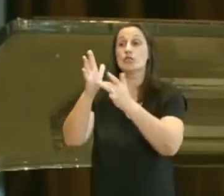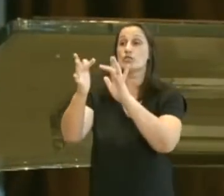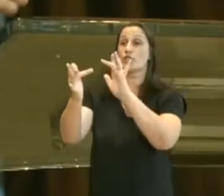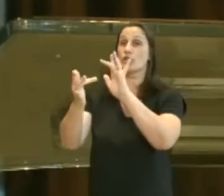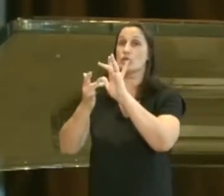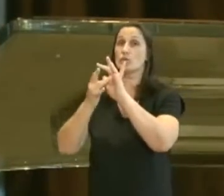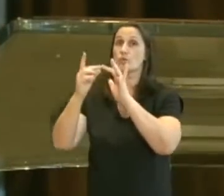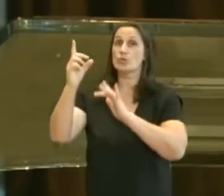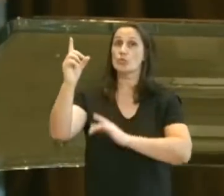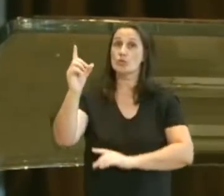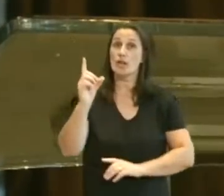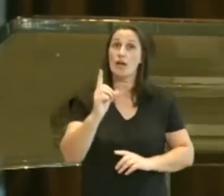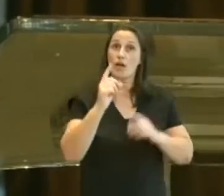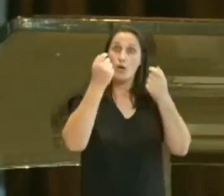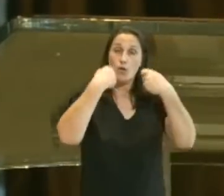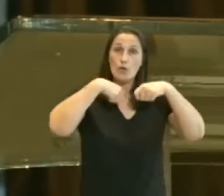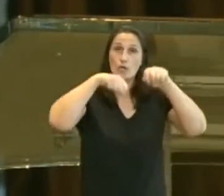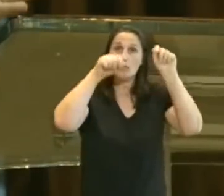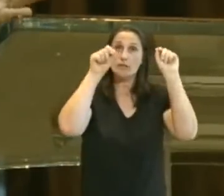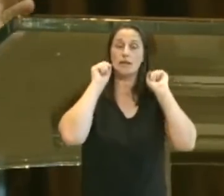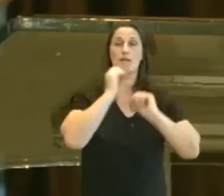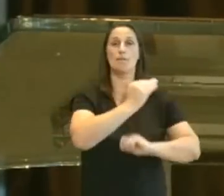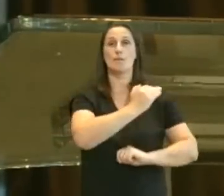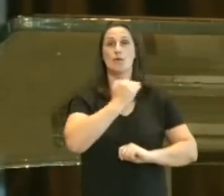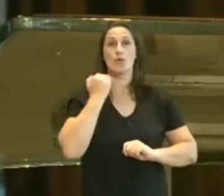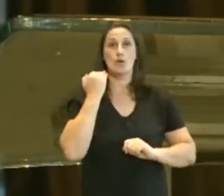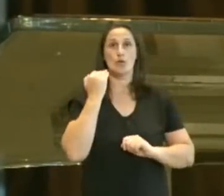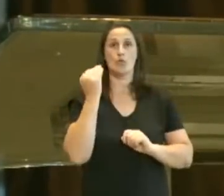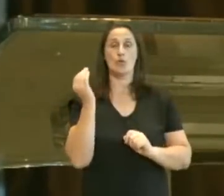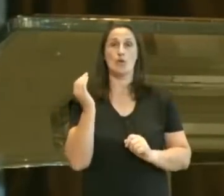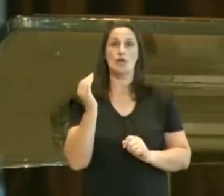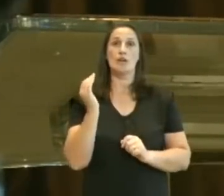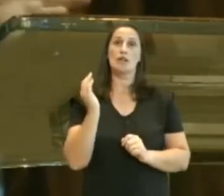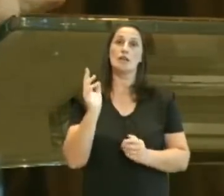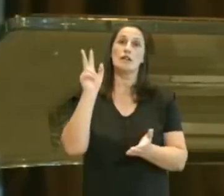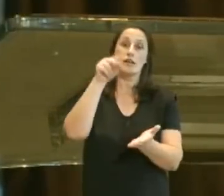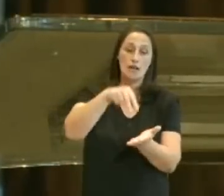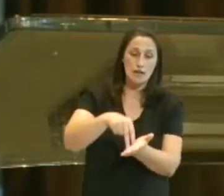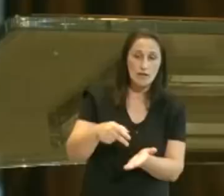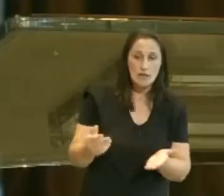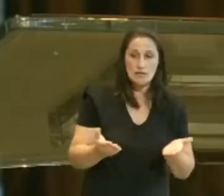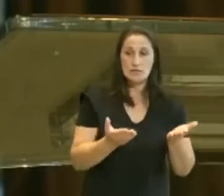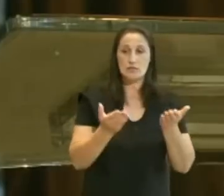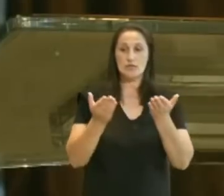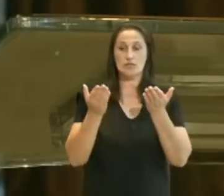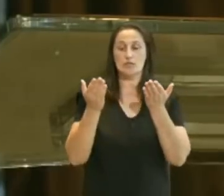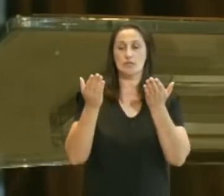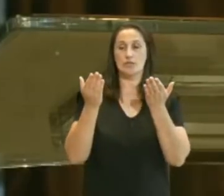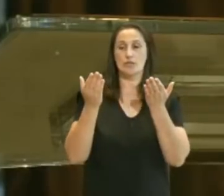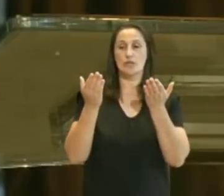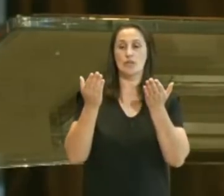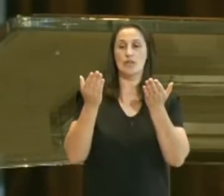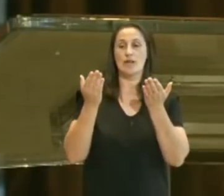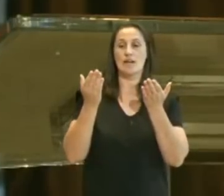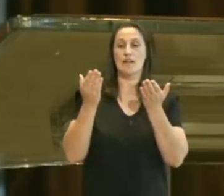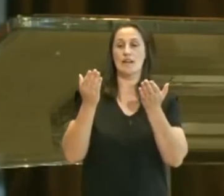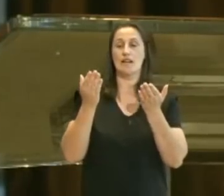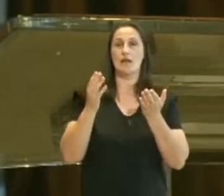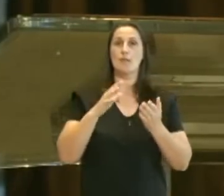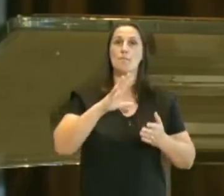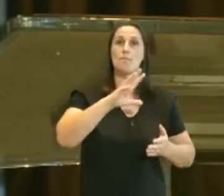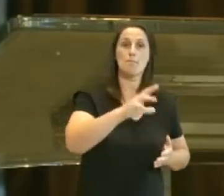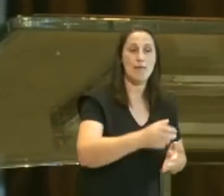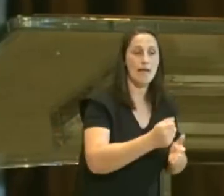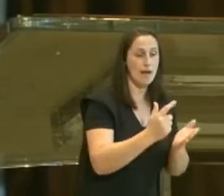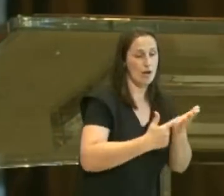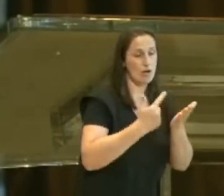o cordeiro que morreu e ressuscitou, literalmente, dessa maneira, ele vem, toma nas mãos o